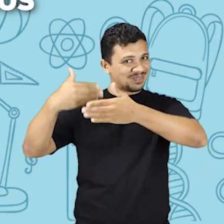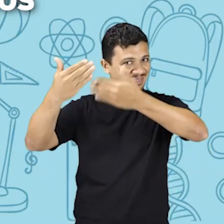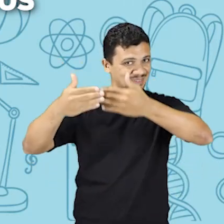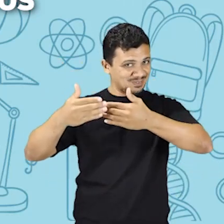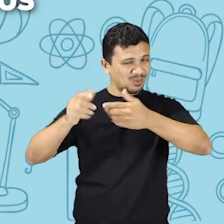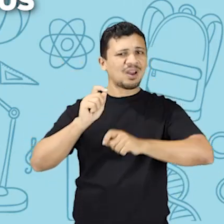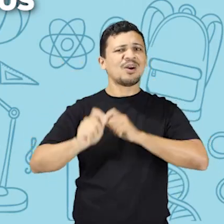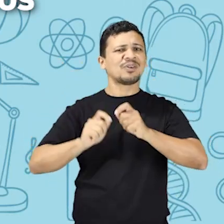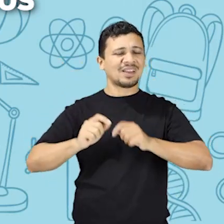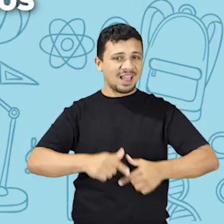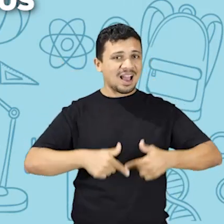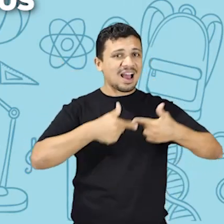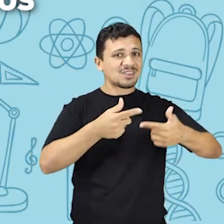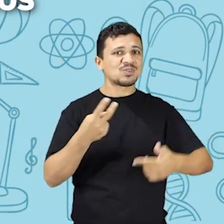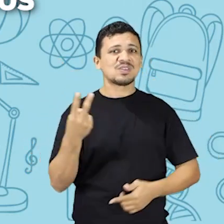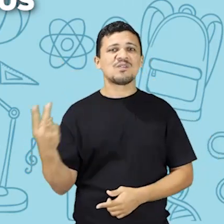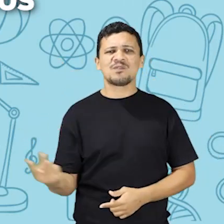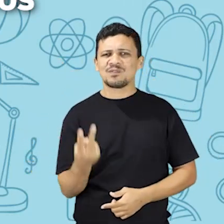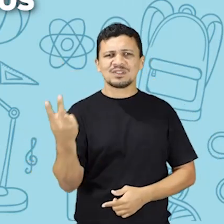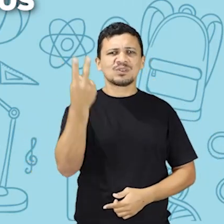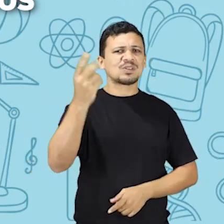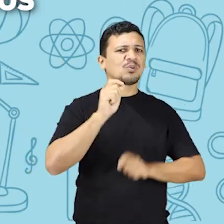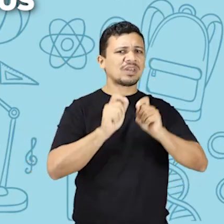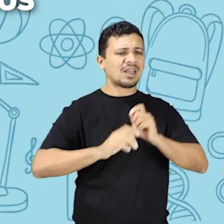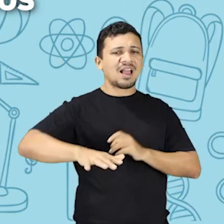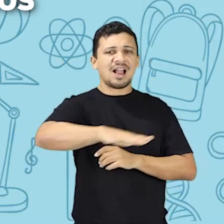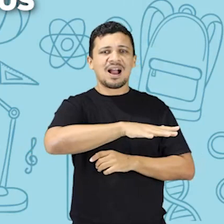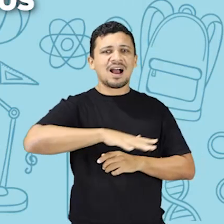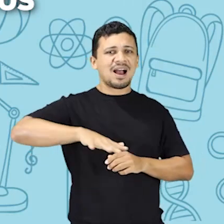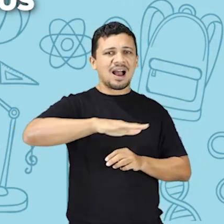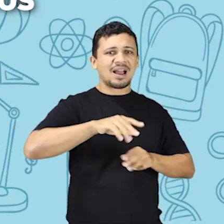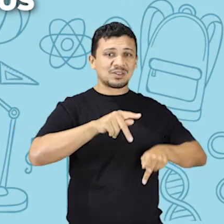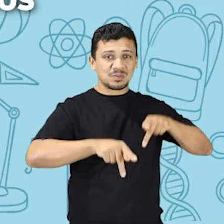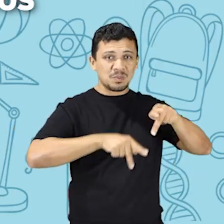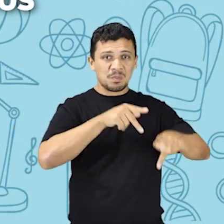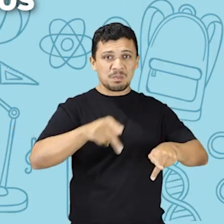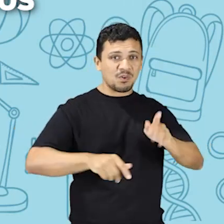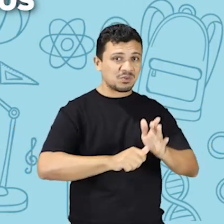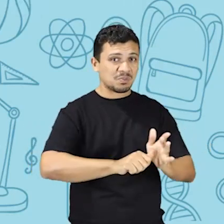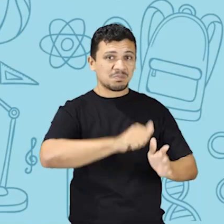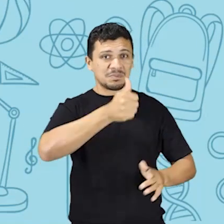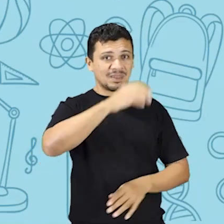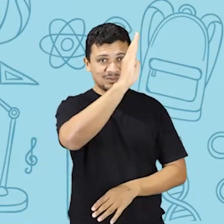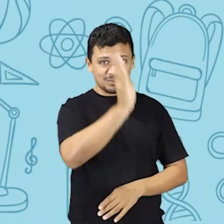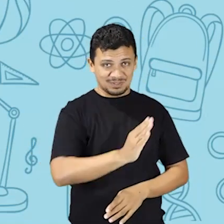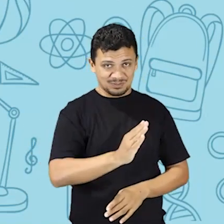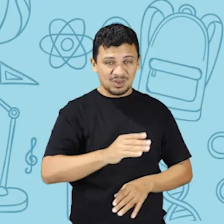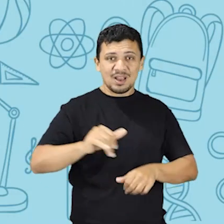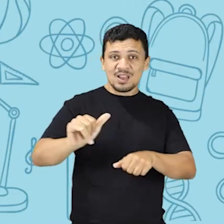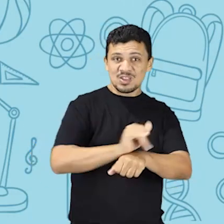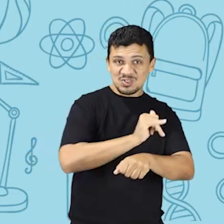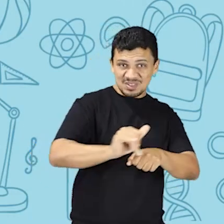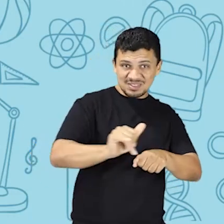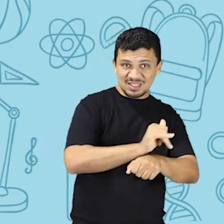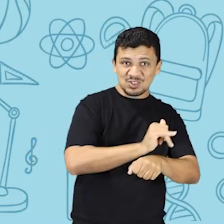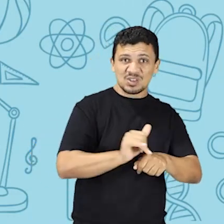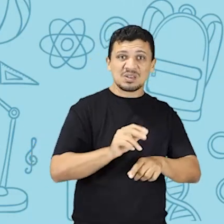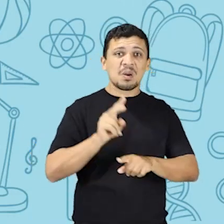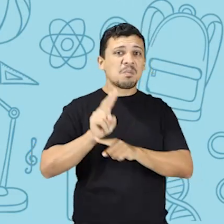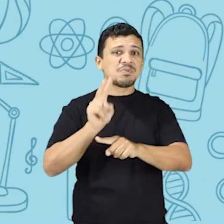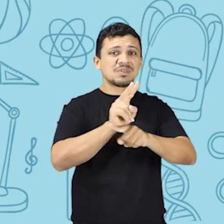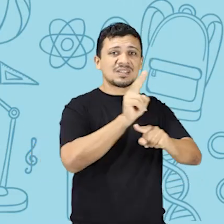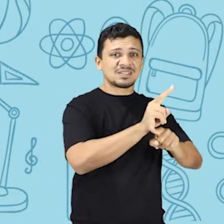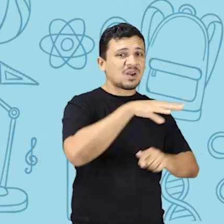ações federais passam a valorizar as áreas ocupadas por povos originários como estratégia de proteção